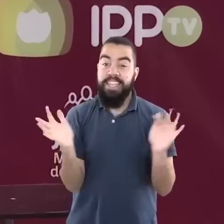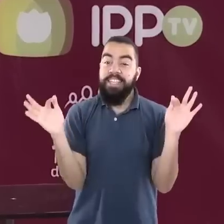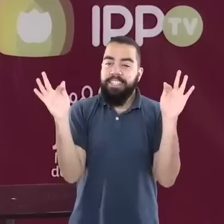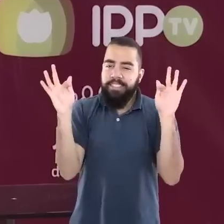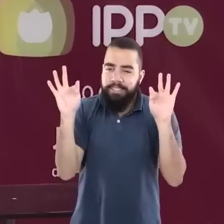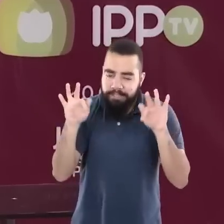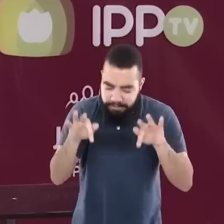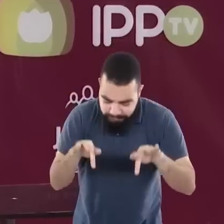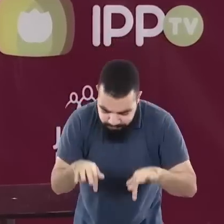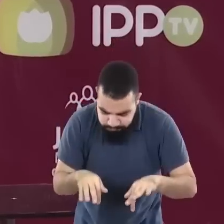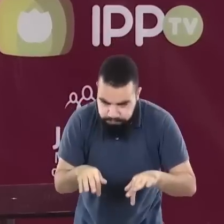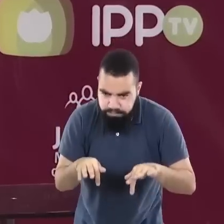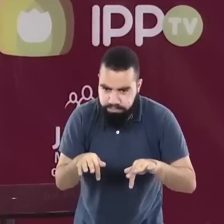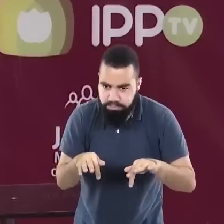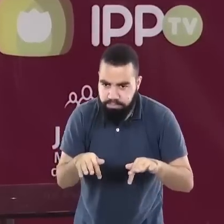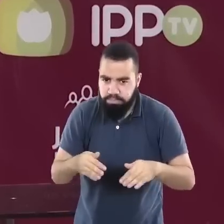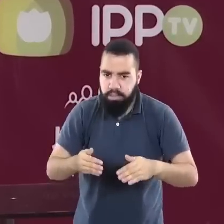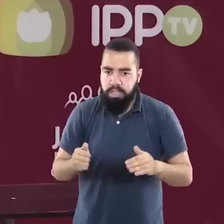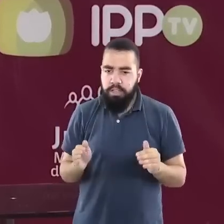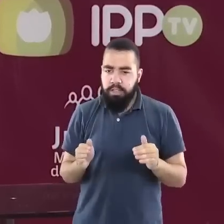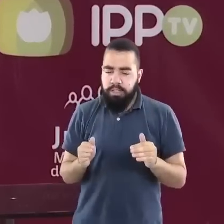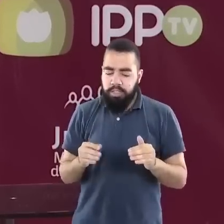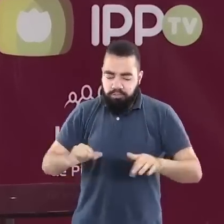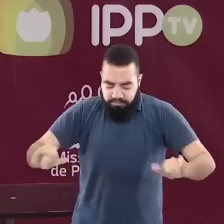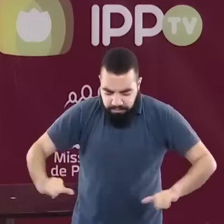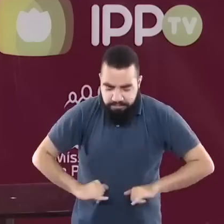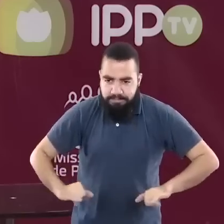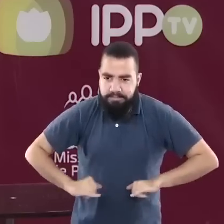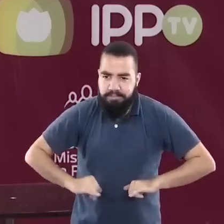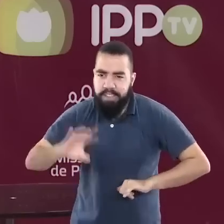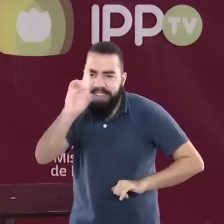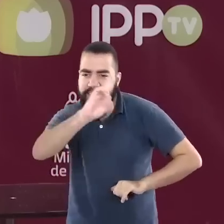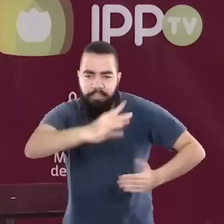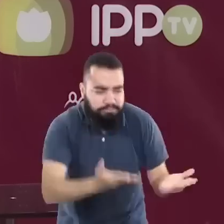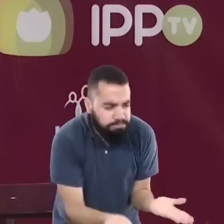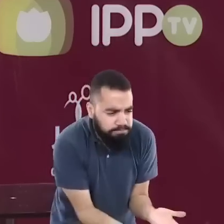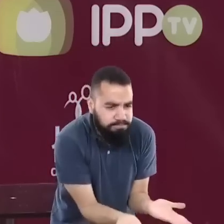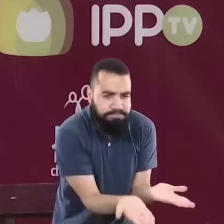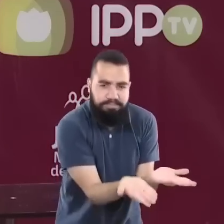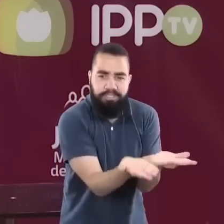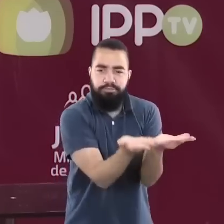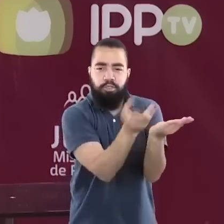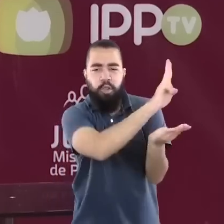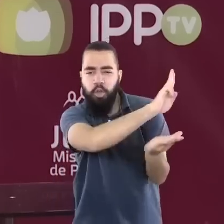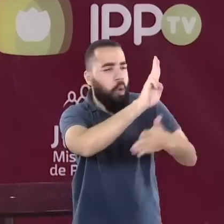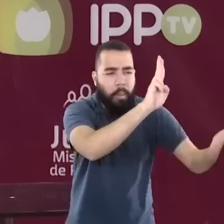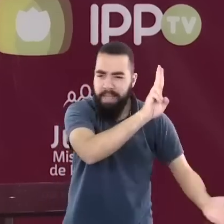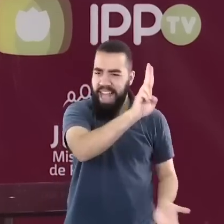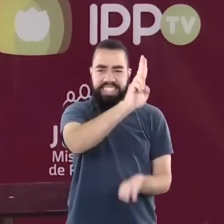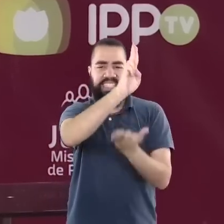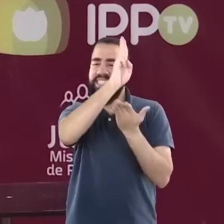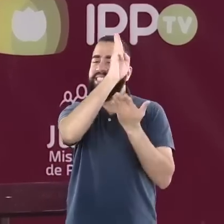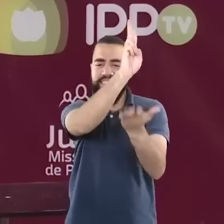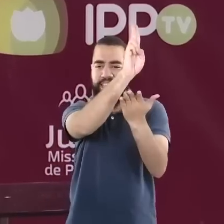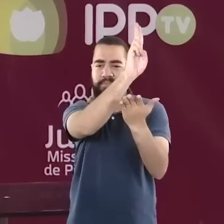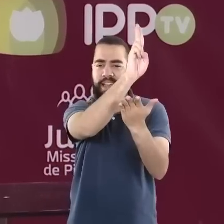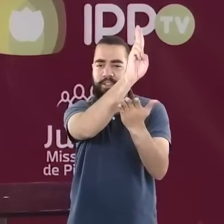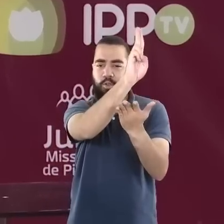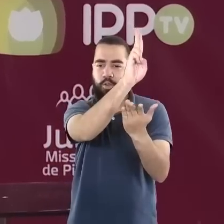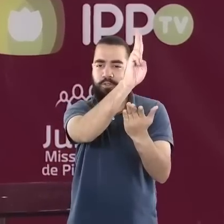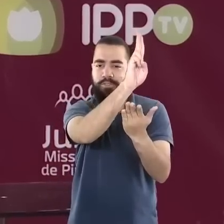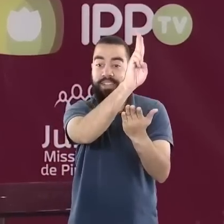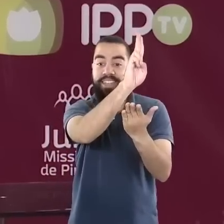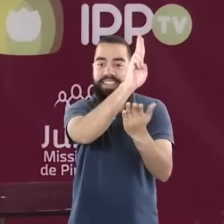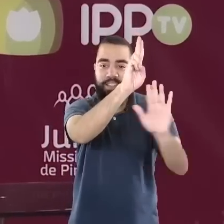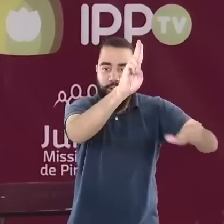humilhando até a morte morte de Cruz Deus o exaltou sobre maneira ele deu o nome que está acima de todo nome para que o nome